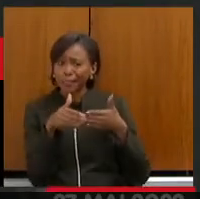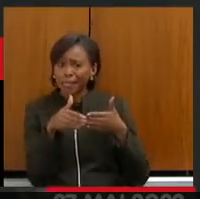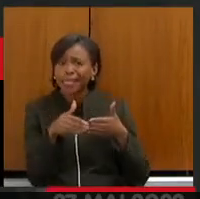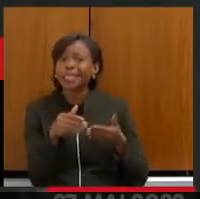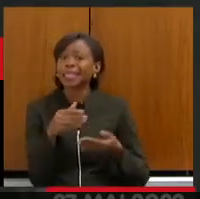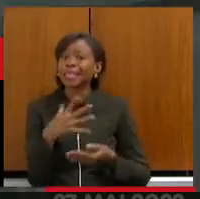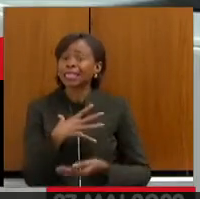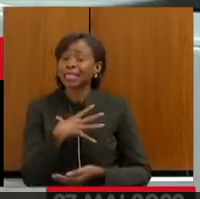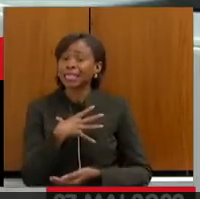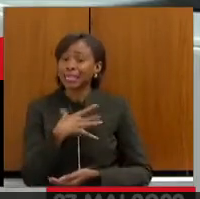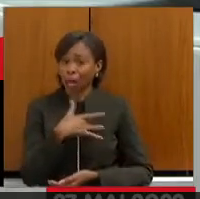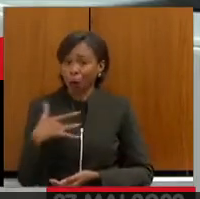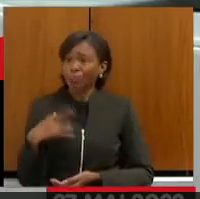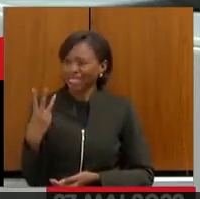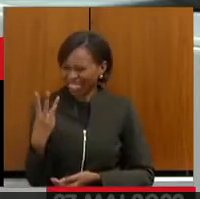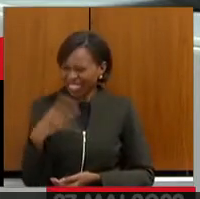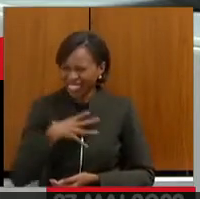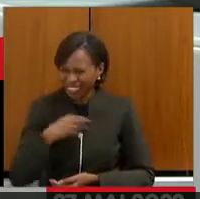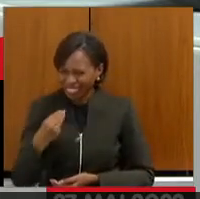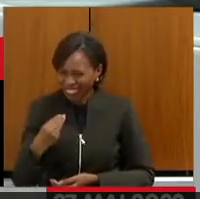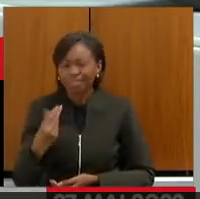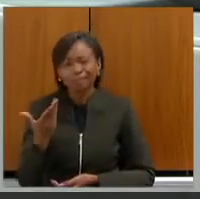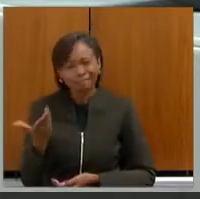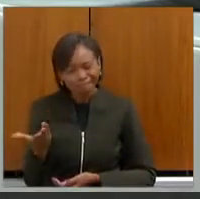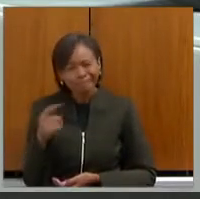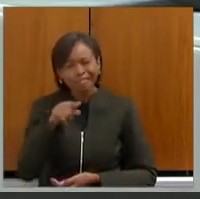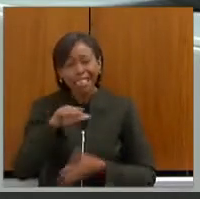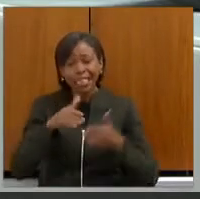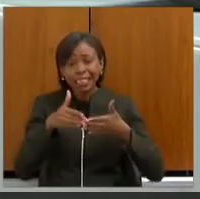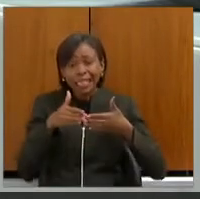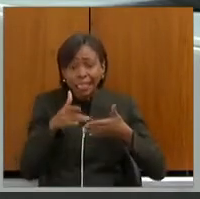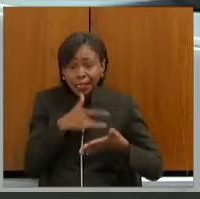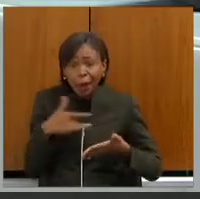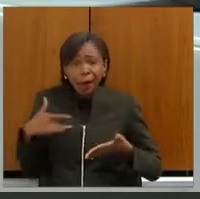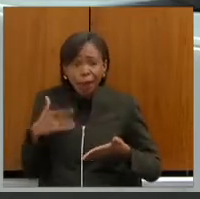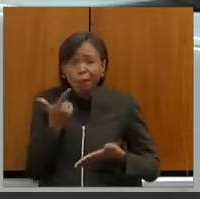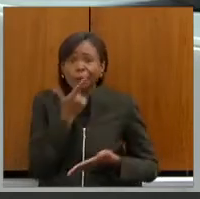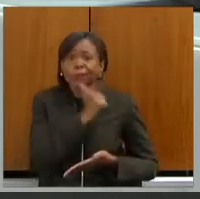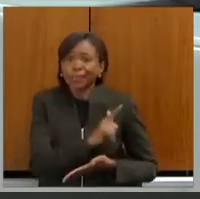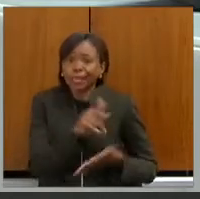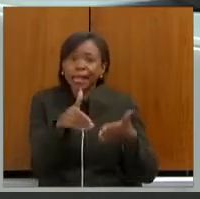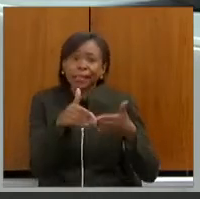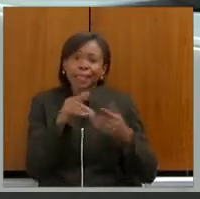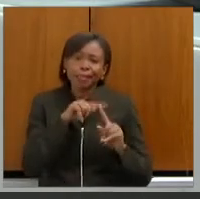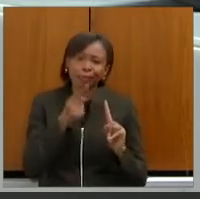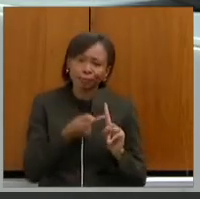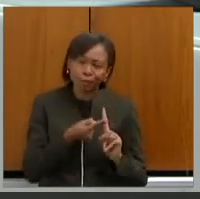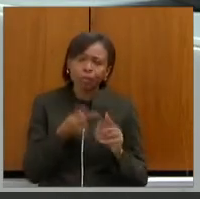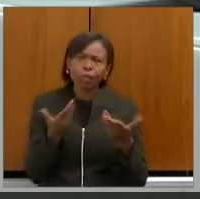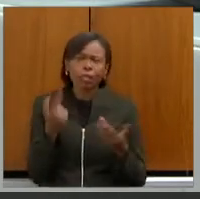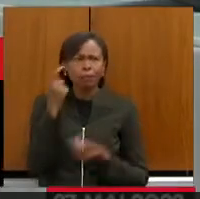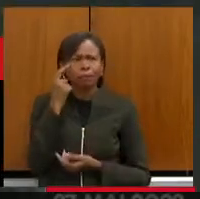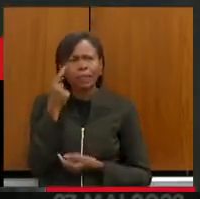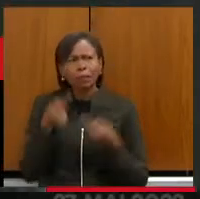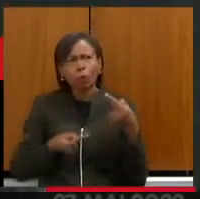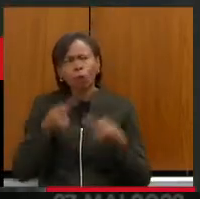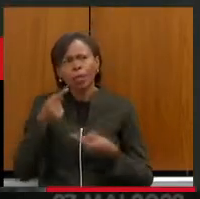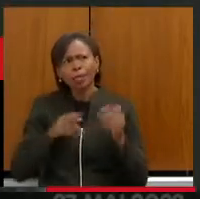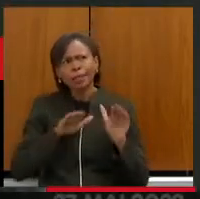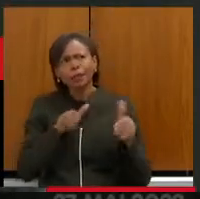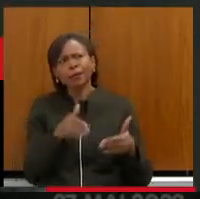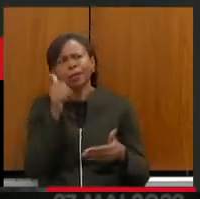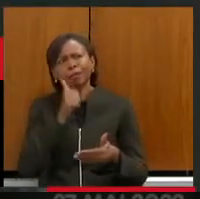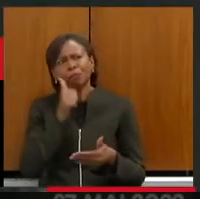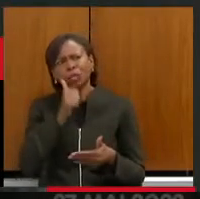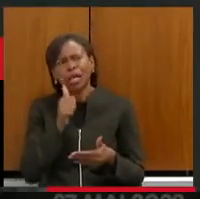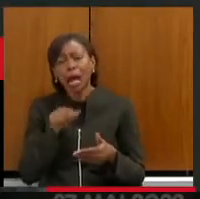filhos você teve que entrar com licença saúde para poder exercer a sua mata e como a gente pensa em políticas públicas para as mulheres se a